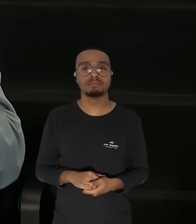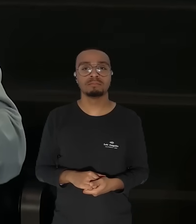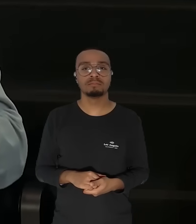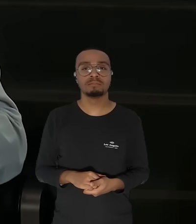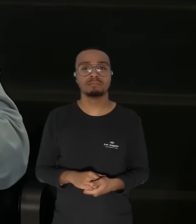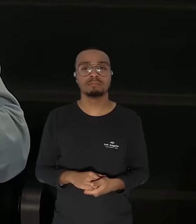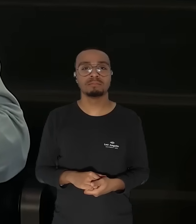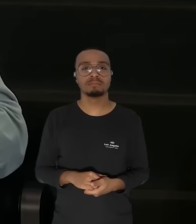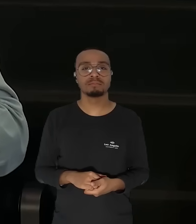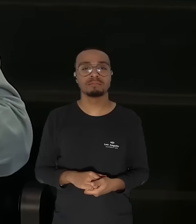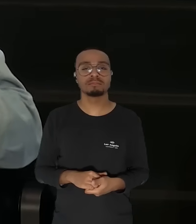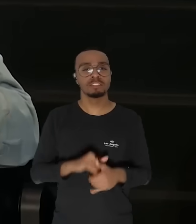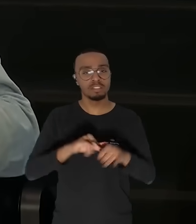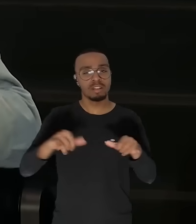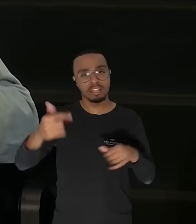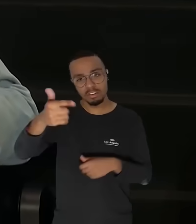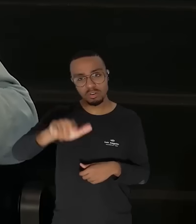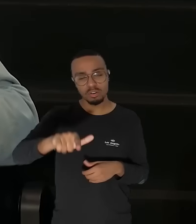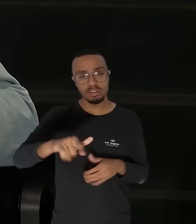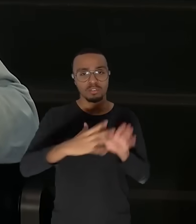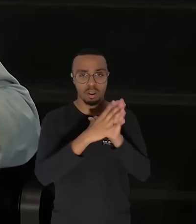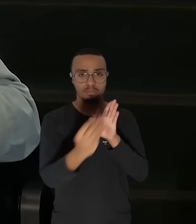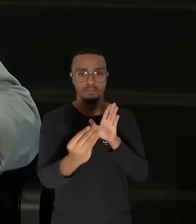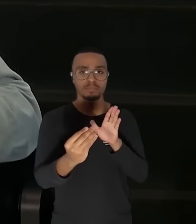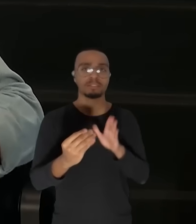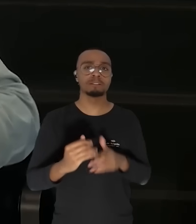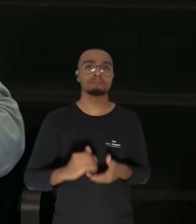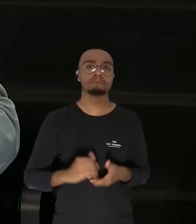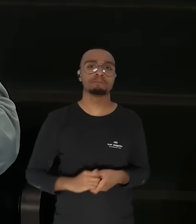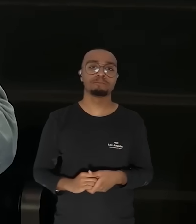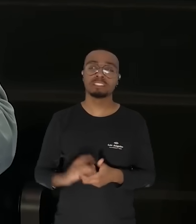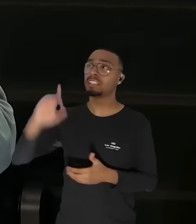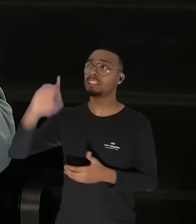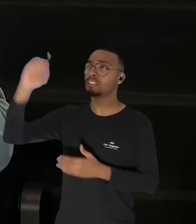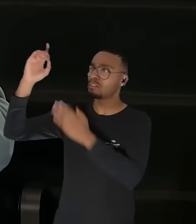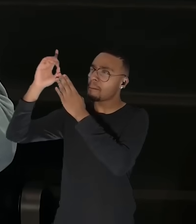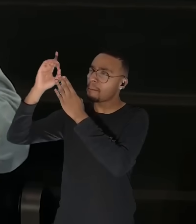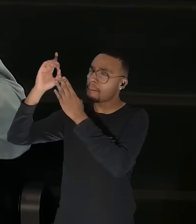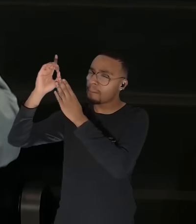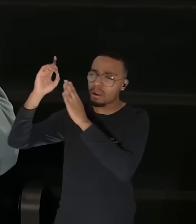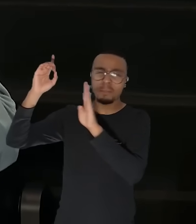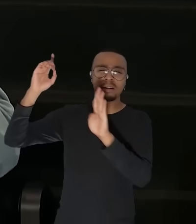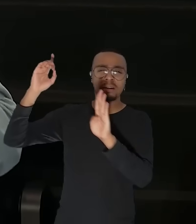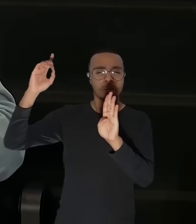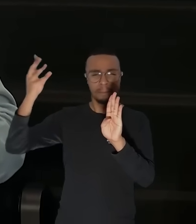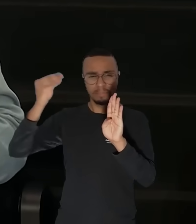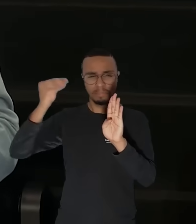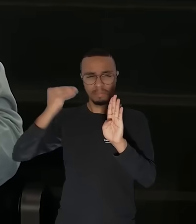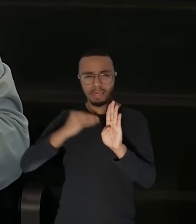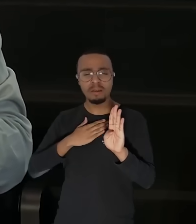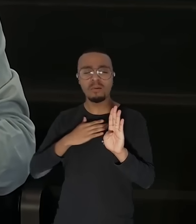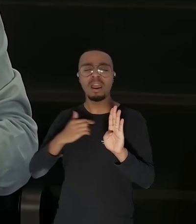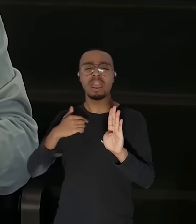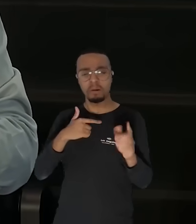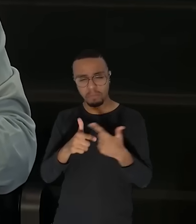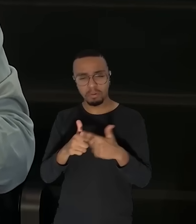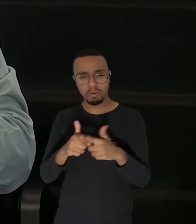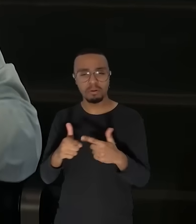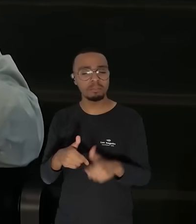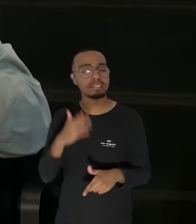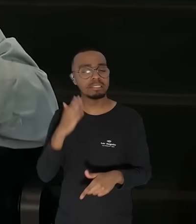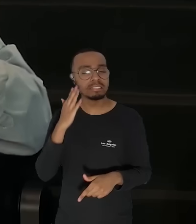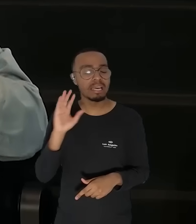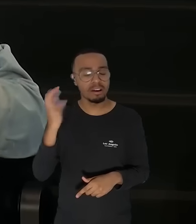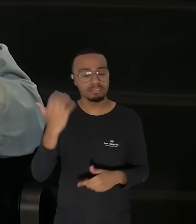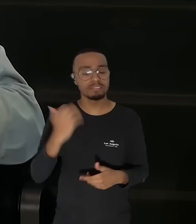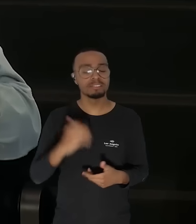Deixe-me falar aqui o que eu já disse. Fale comigo: toda vez que Deus me prometer algo, eu terei problemas. Diga